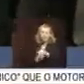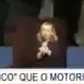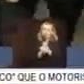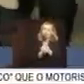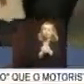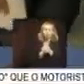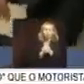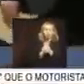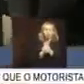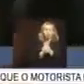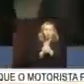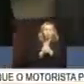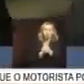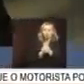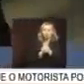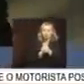fora.